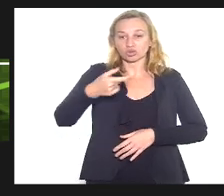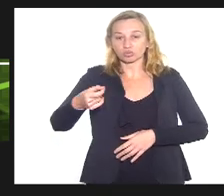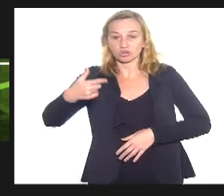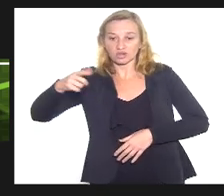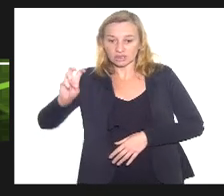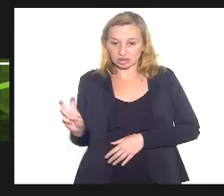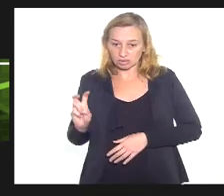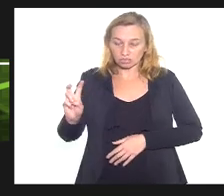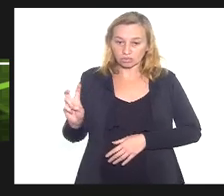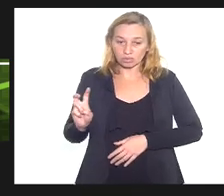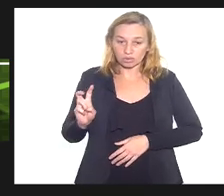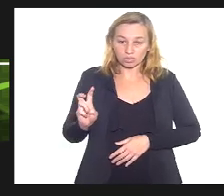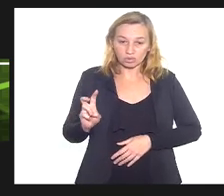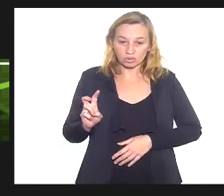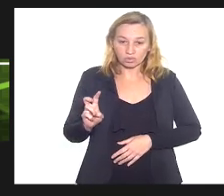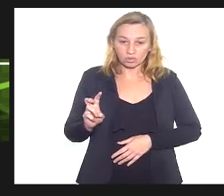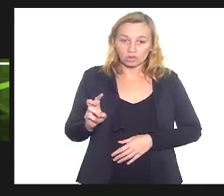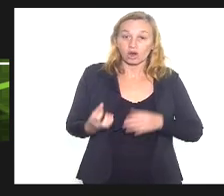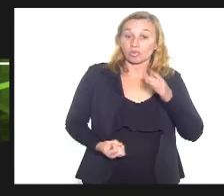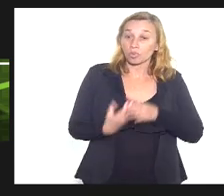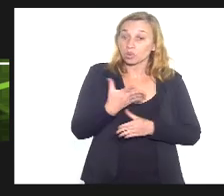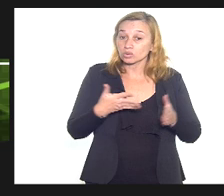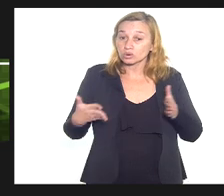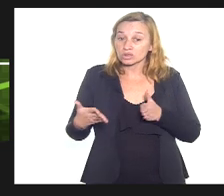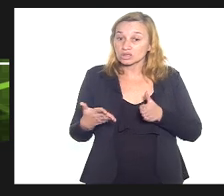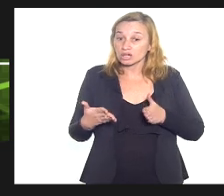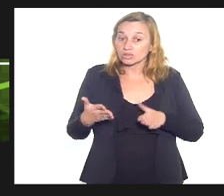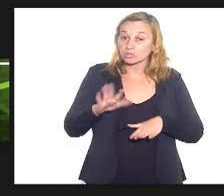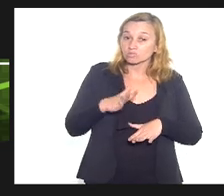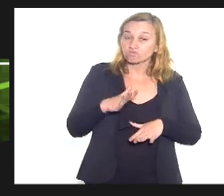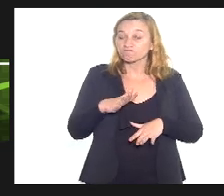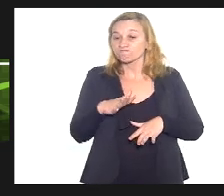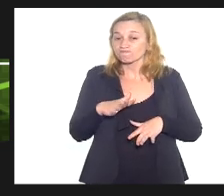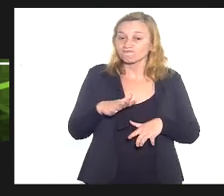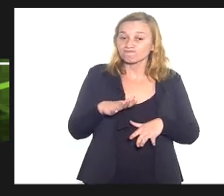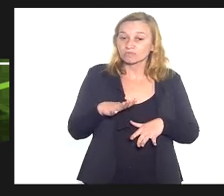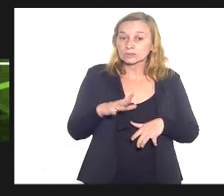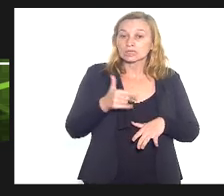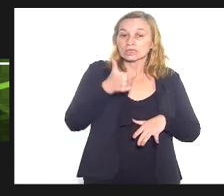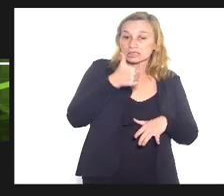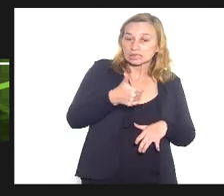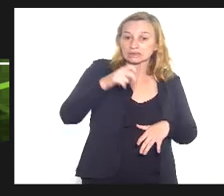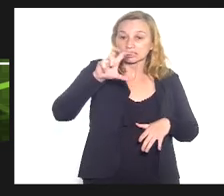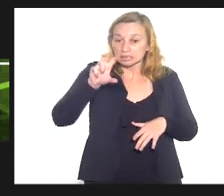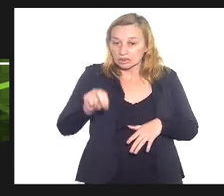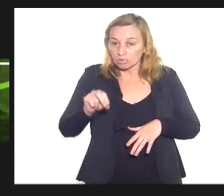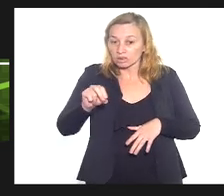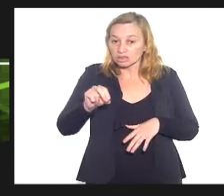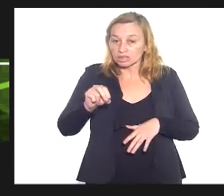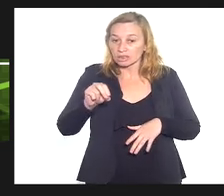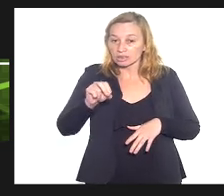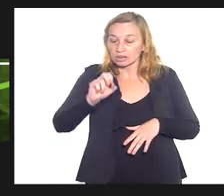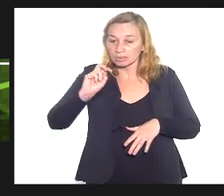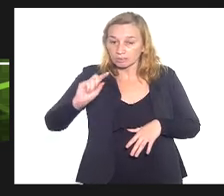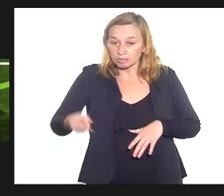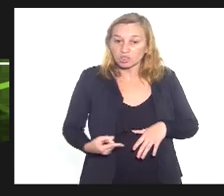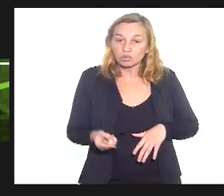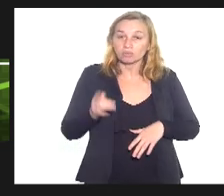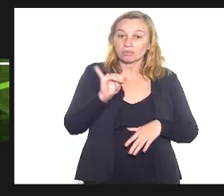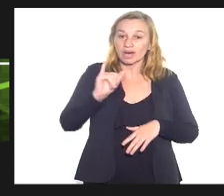2025 uma produção média dia de 150 mil barris